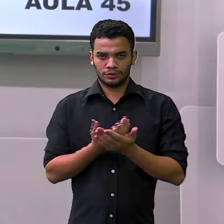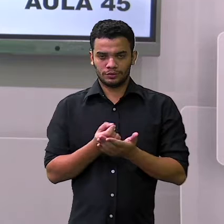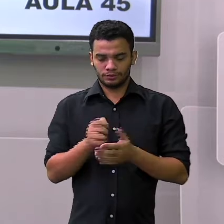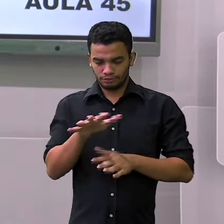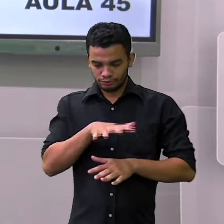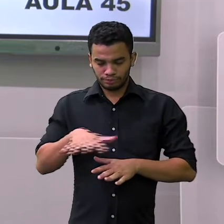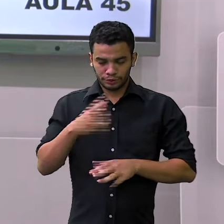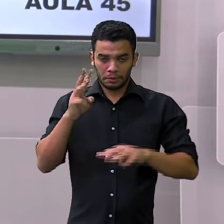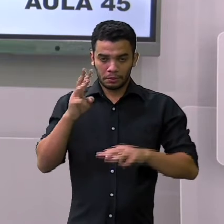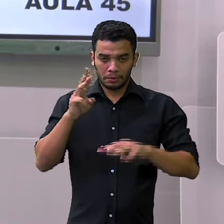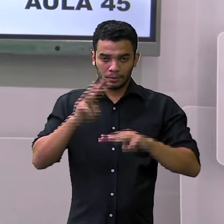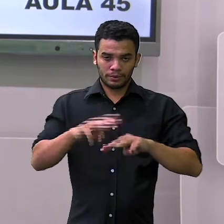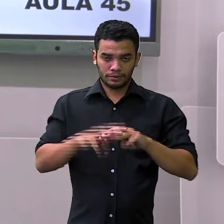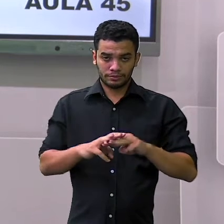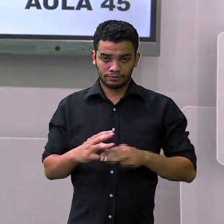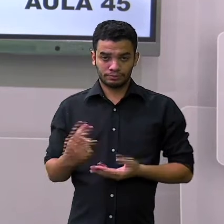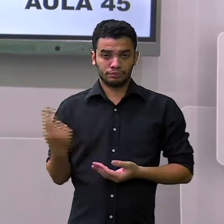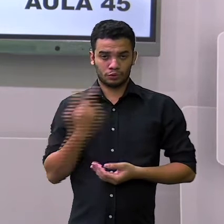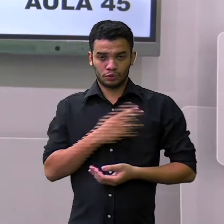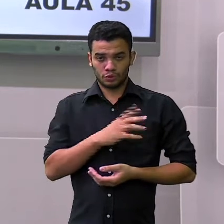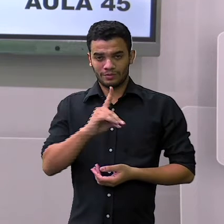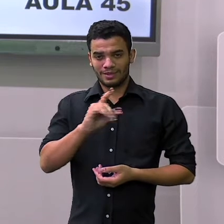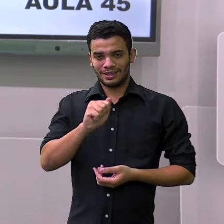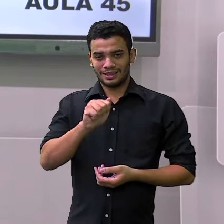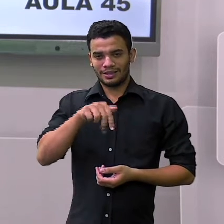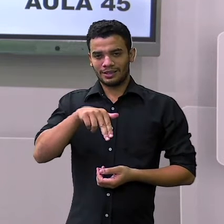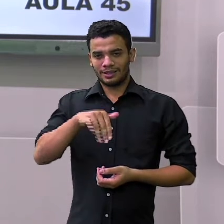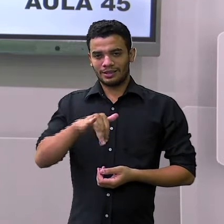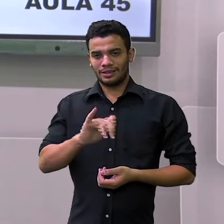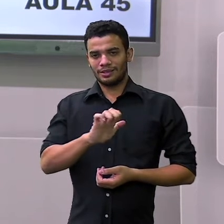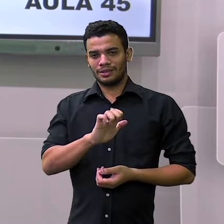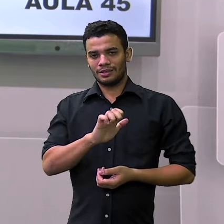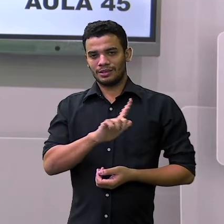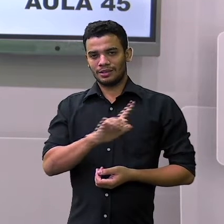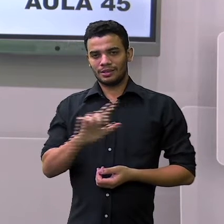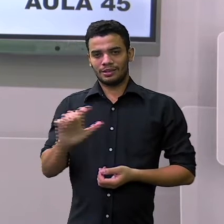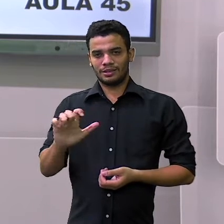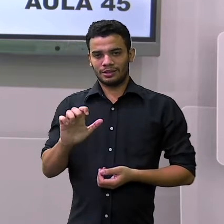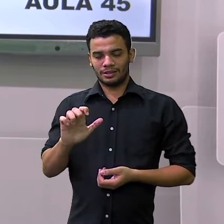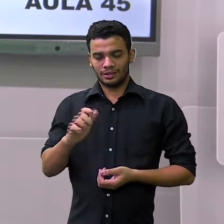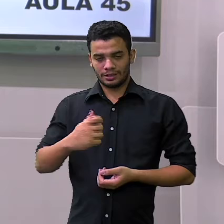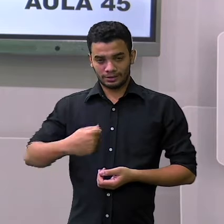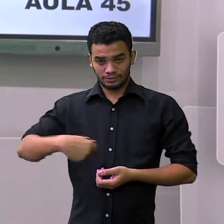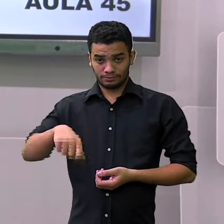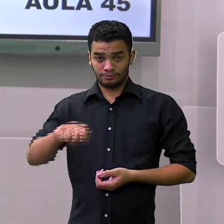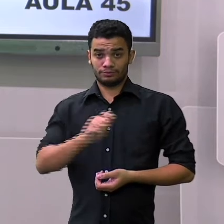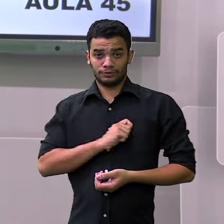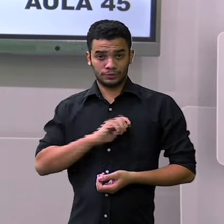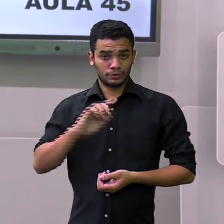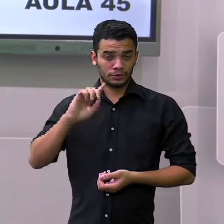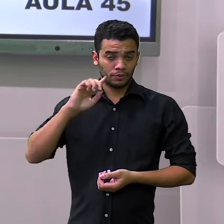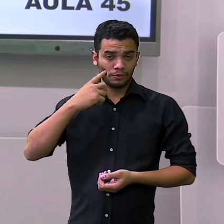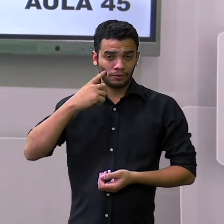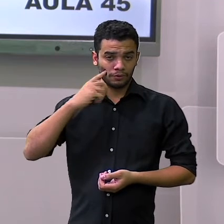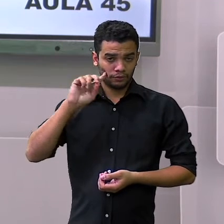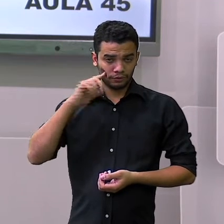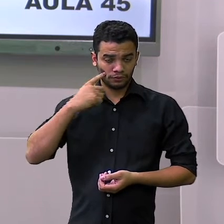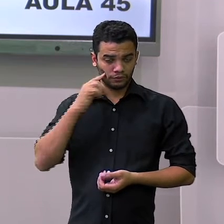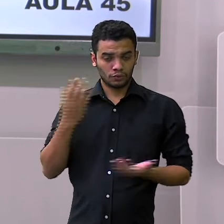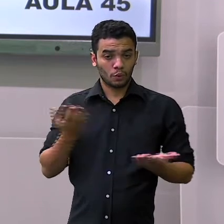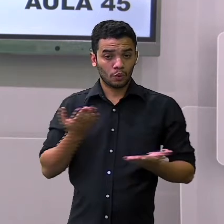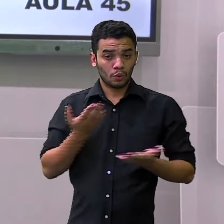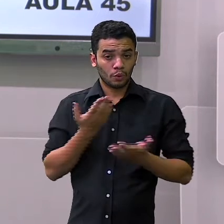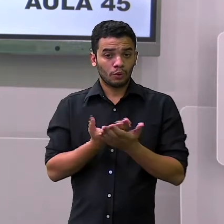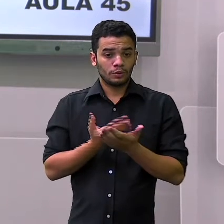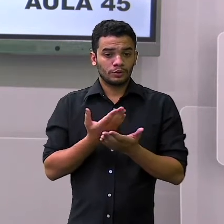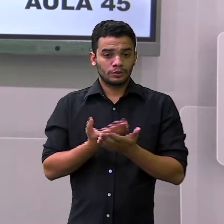a professora Daniele Cristine. Nós vamos estar falando sobre gráficos e tabelas, parte 2. Parte